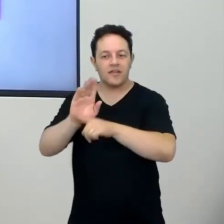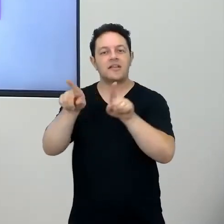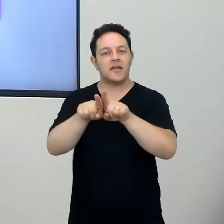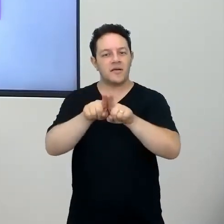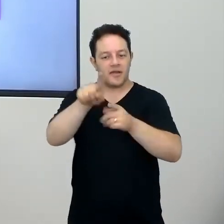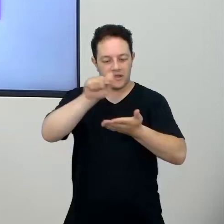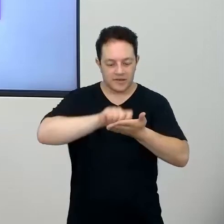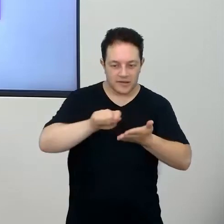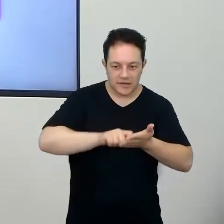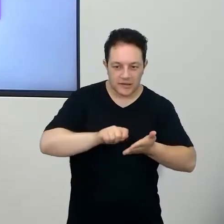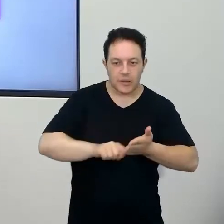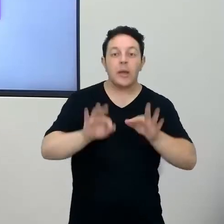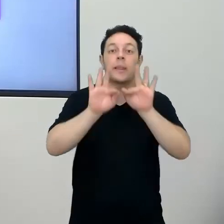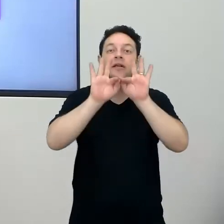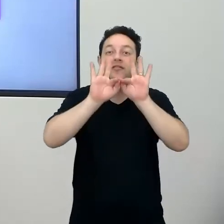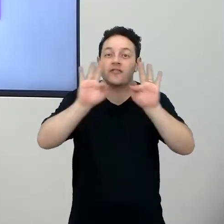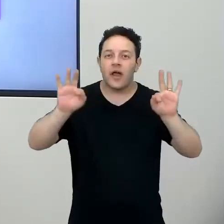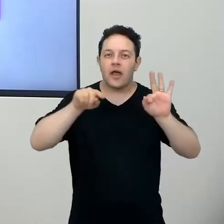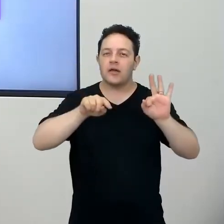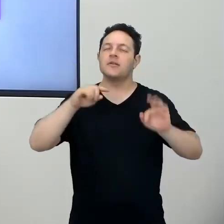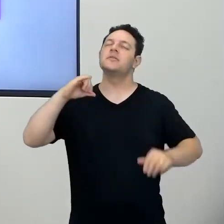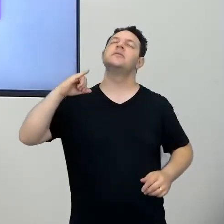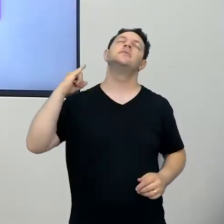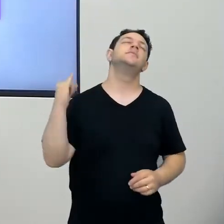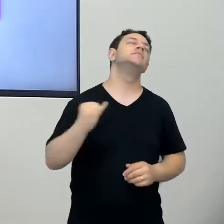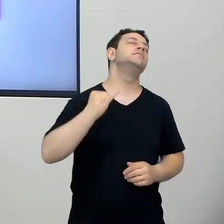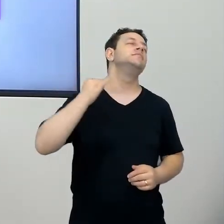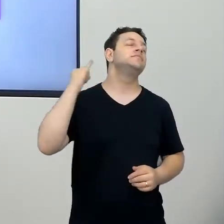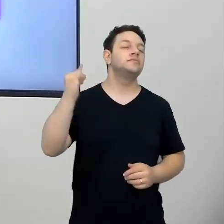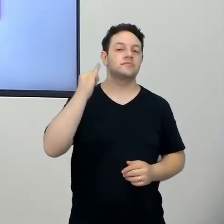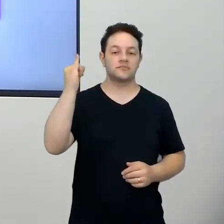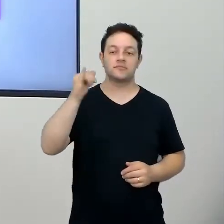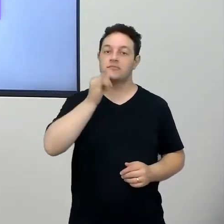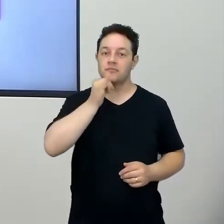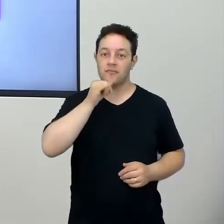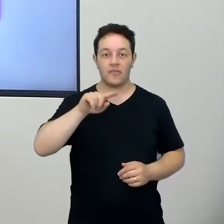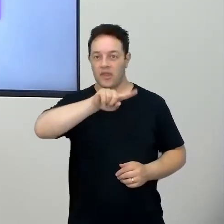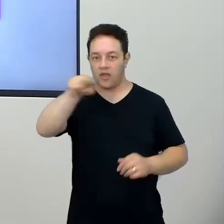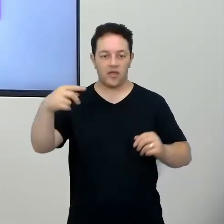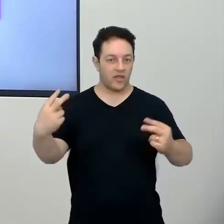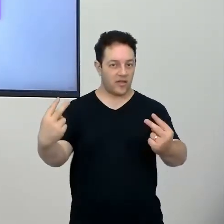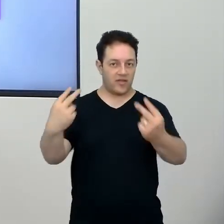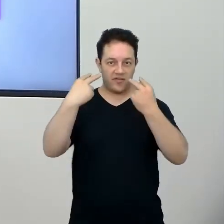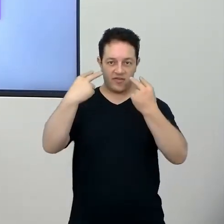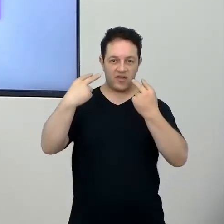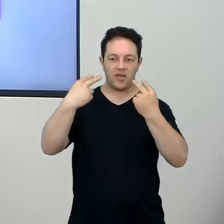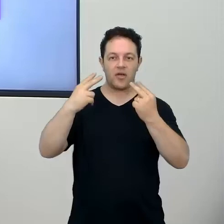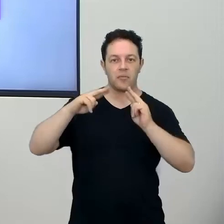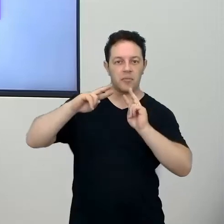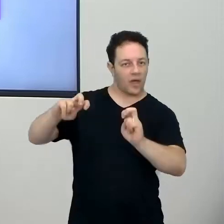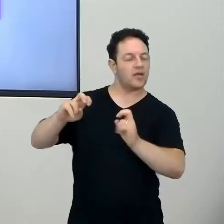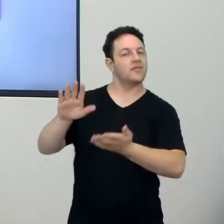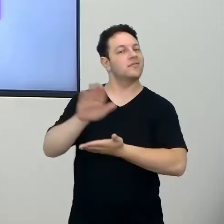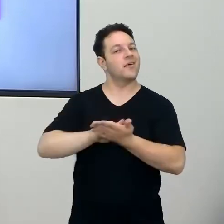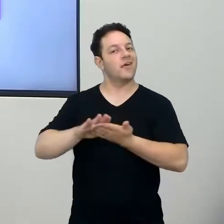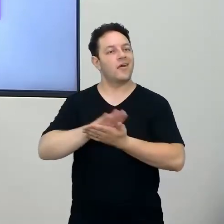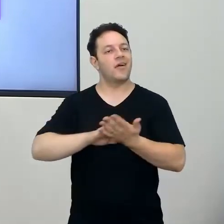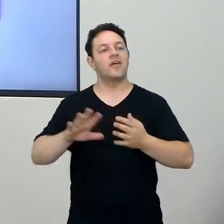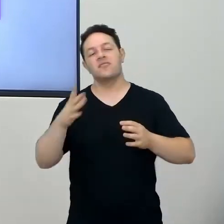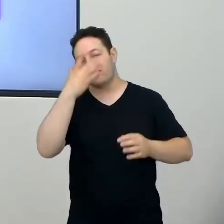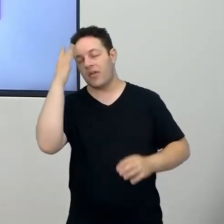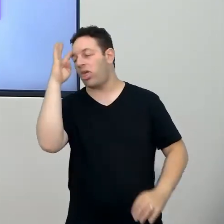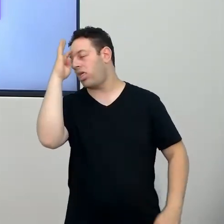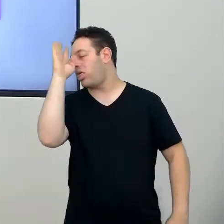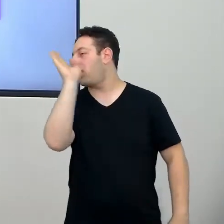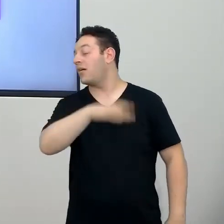também uma frase que é muito importante, né? Quem não é visto, não é notado. Então, bora pro vídeo aí